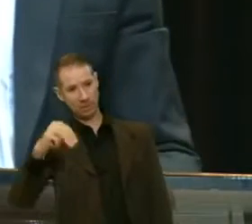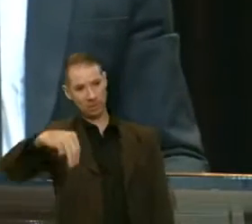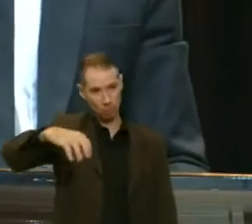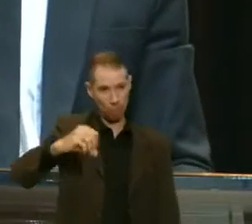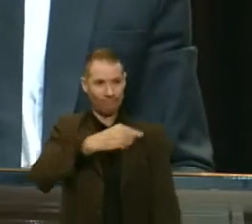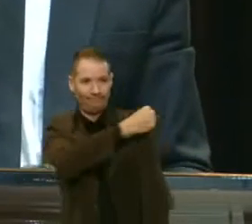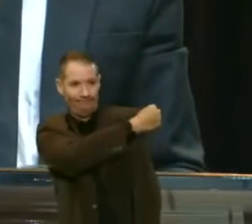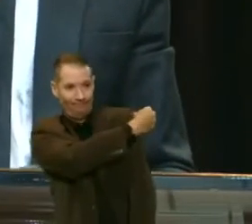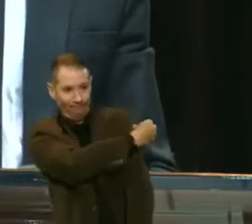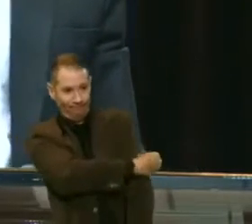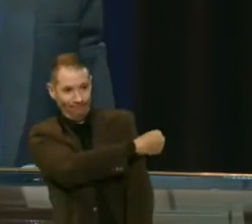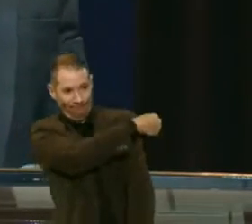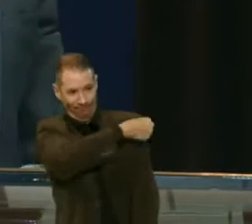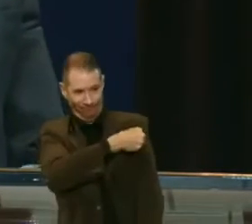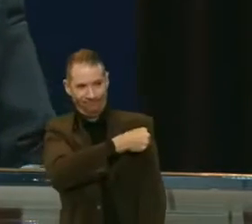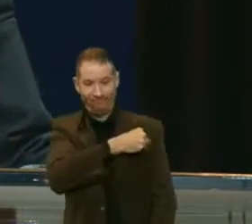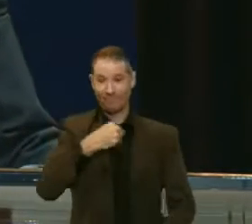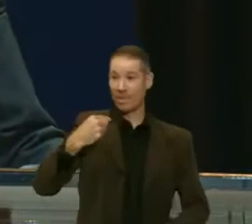preso.